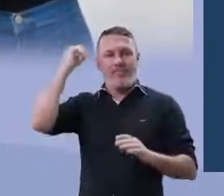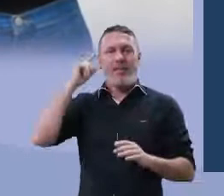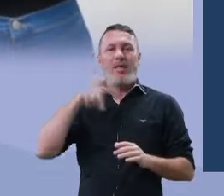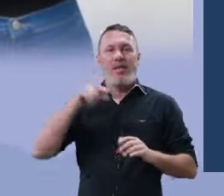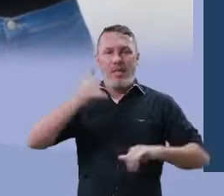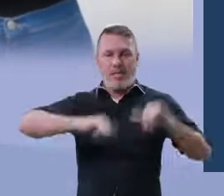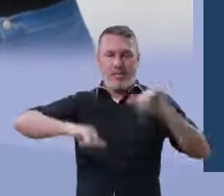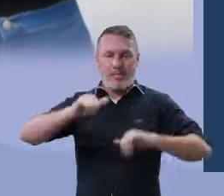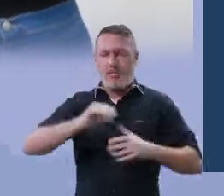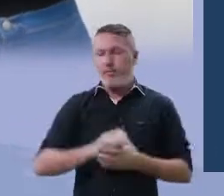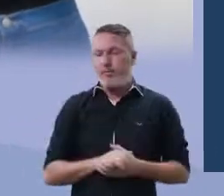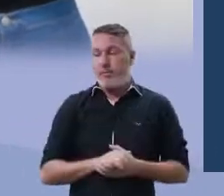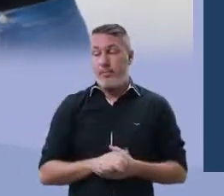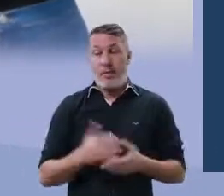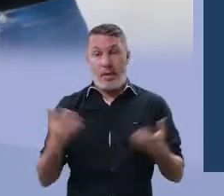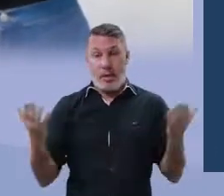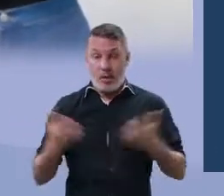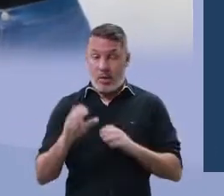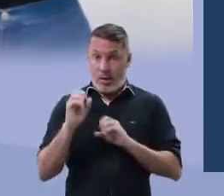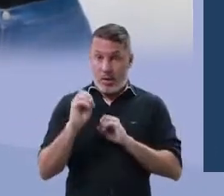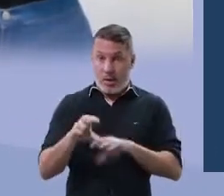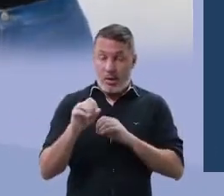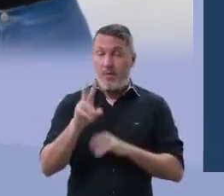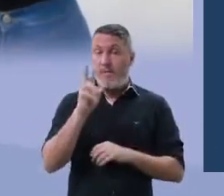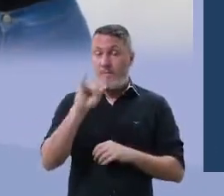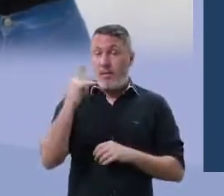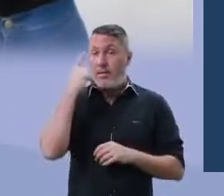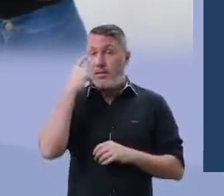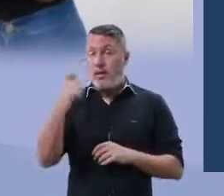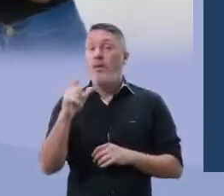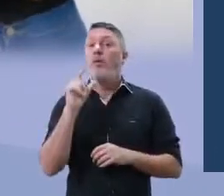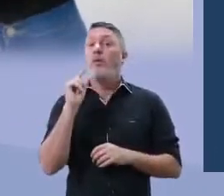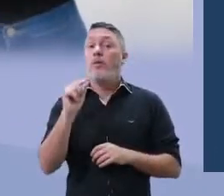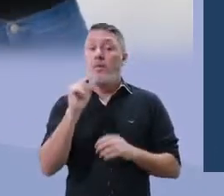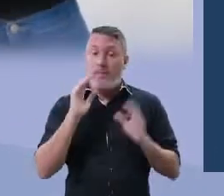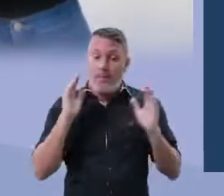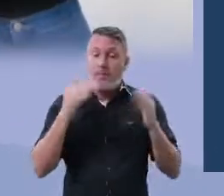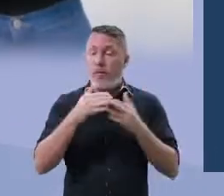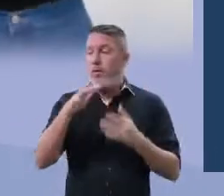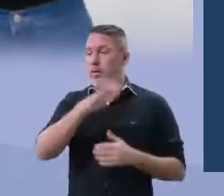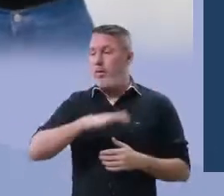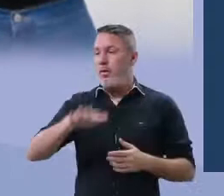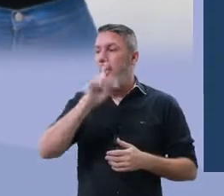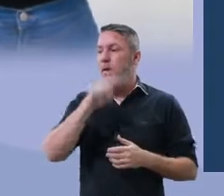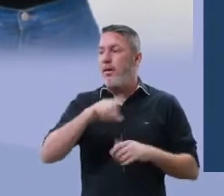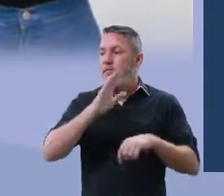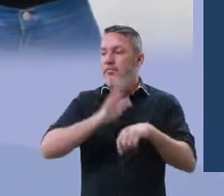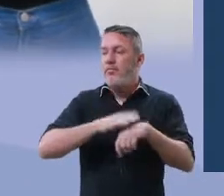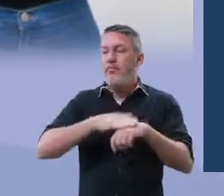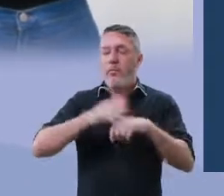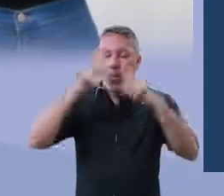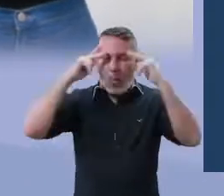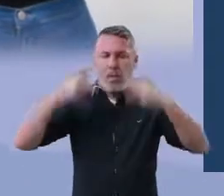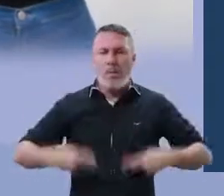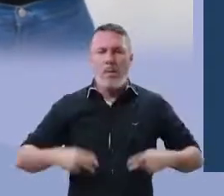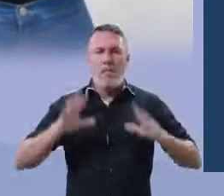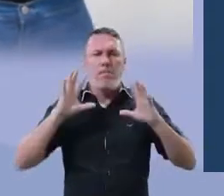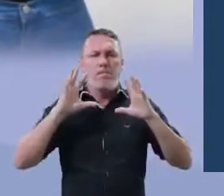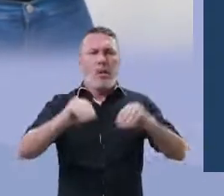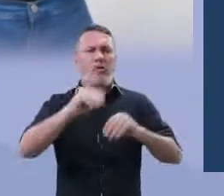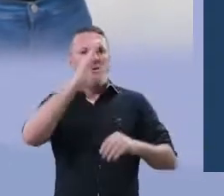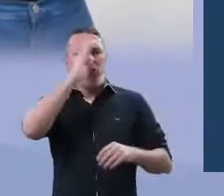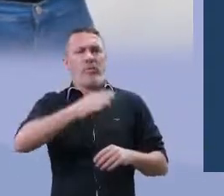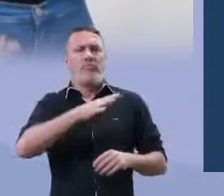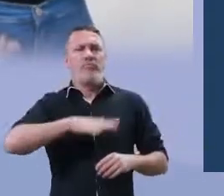já viu nos ciclos biogeoquímicos. Aqui na nossa aula, o que vai nos interessar é a ação antrópica, como